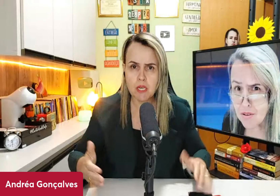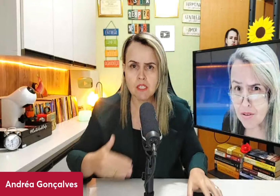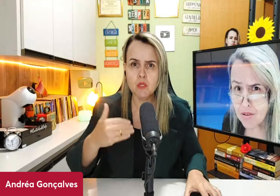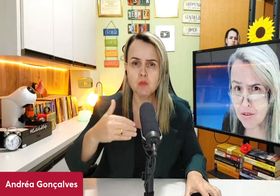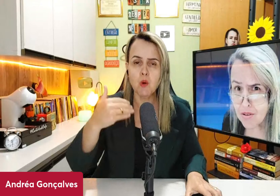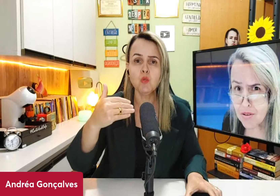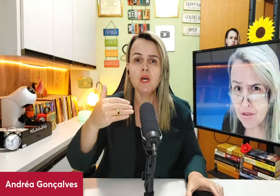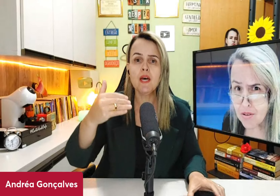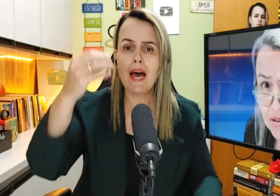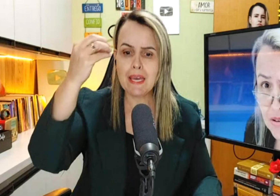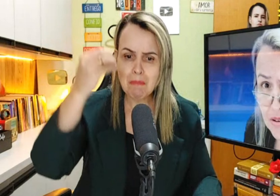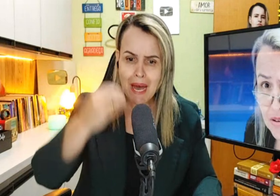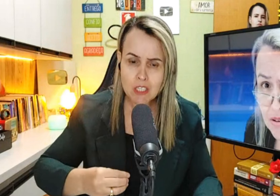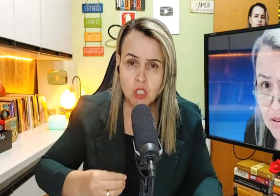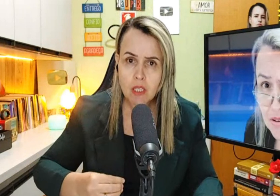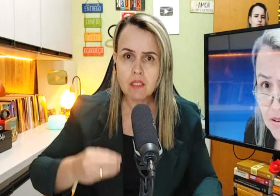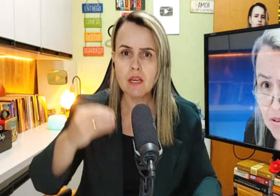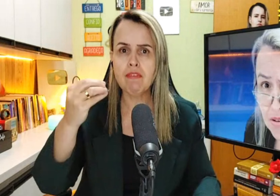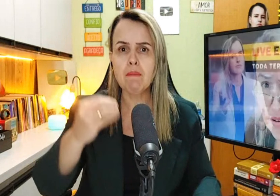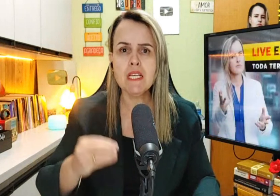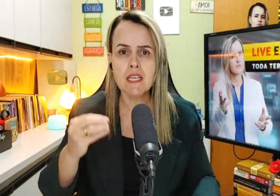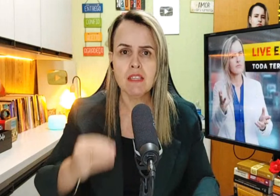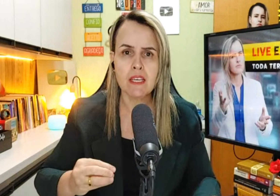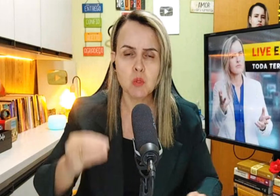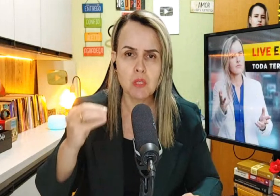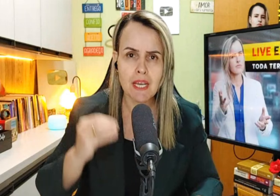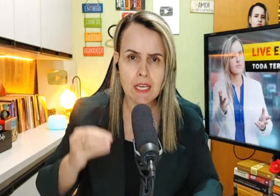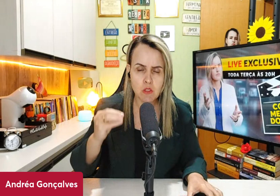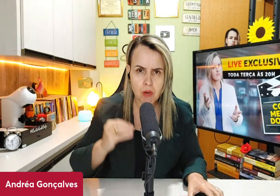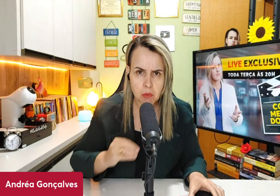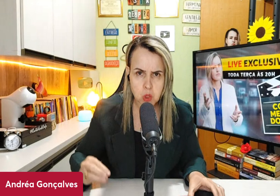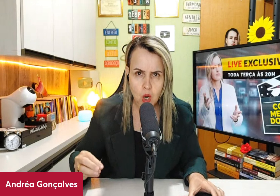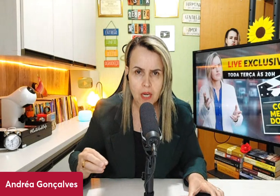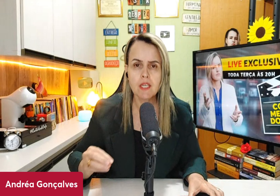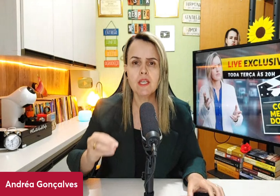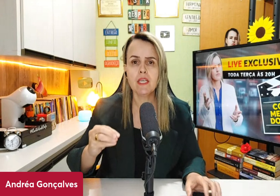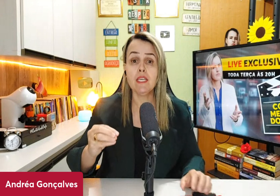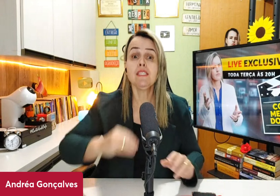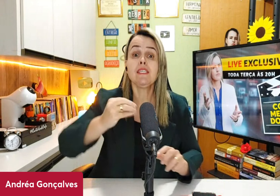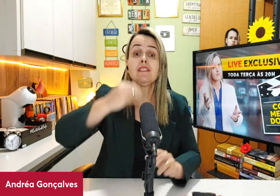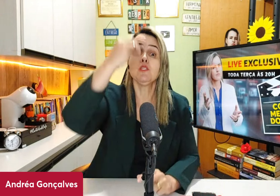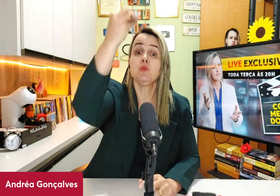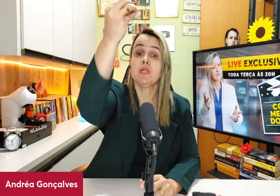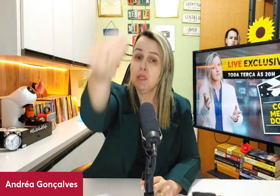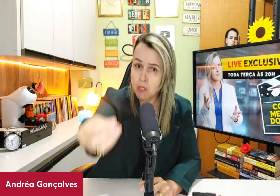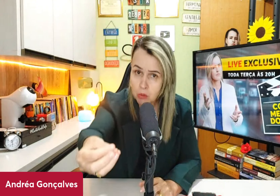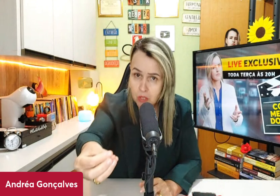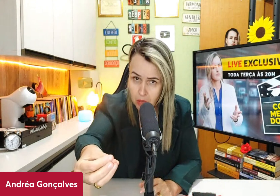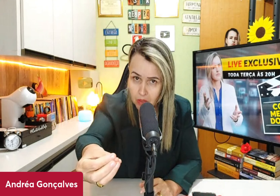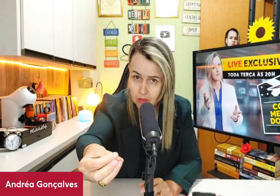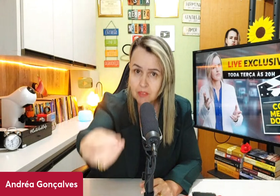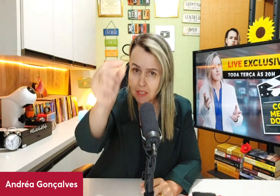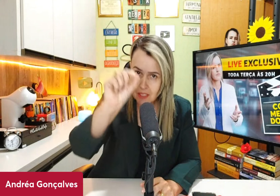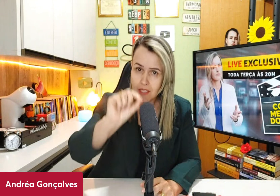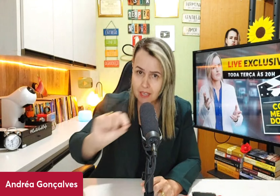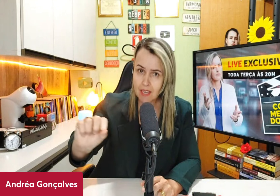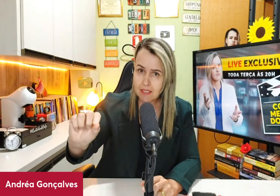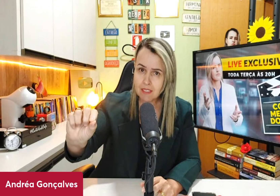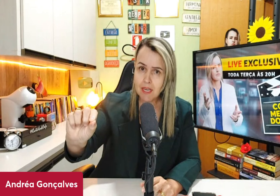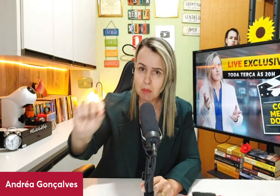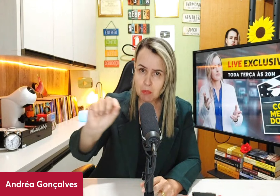configuração expondo a imagem e a família até do Delegado Fábio shore e citando o crime Inclusive tem